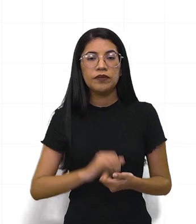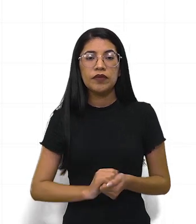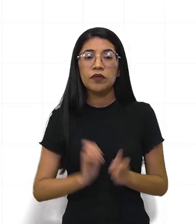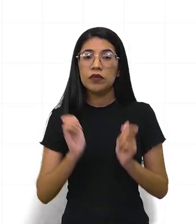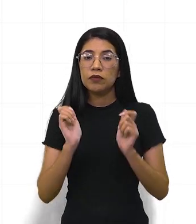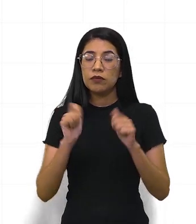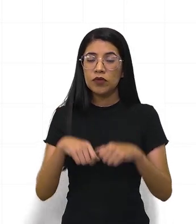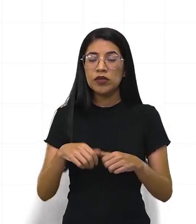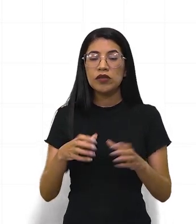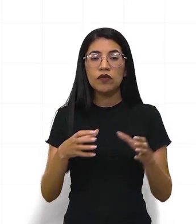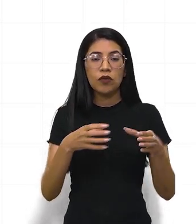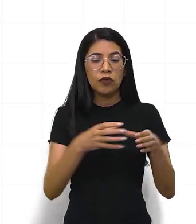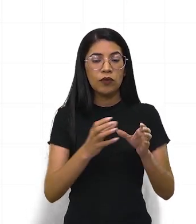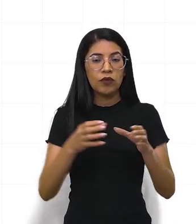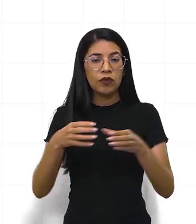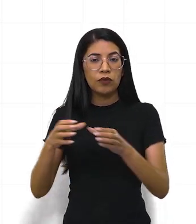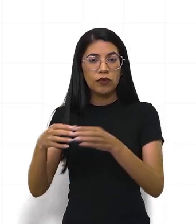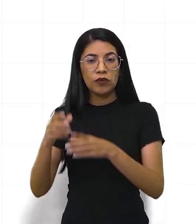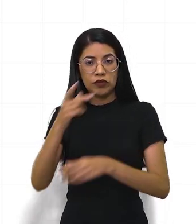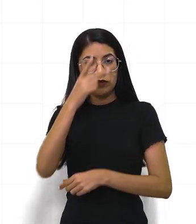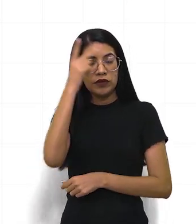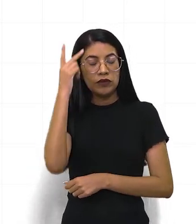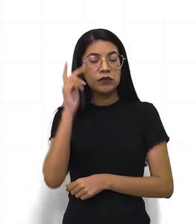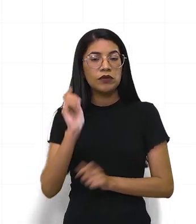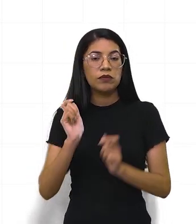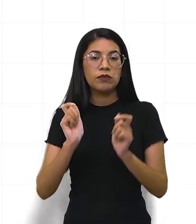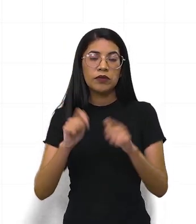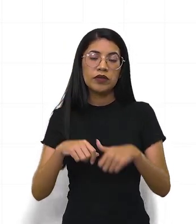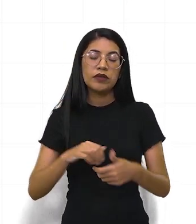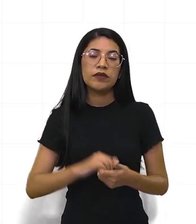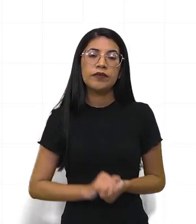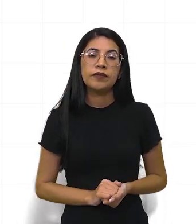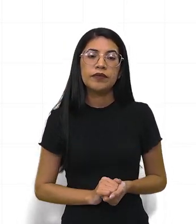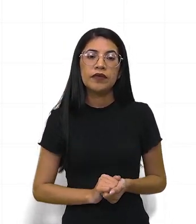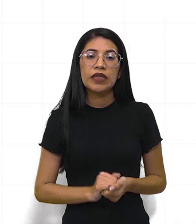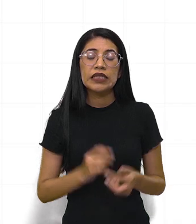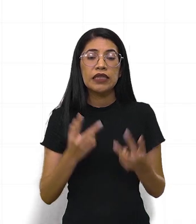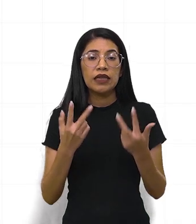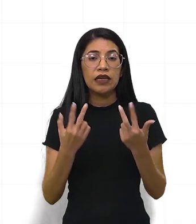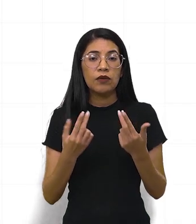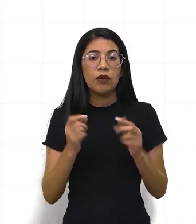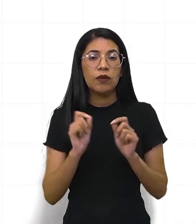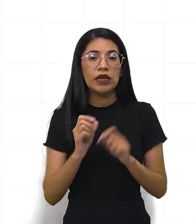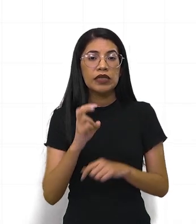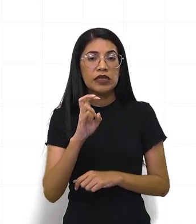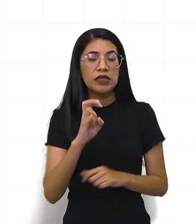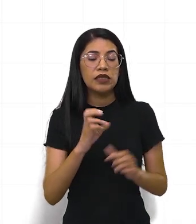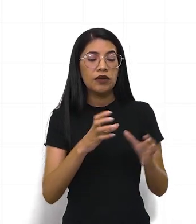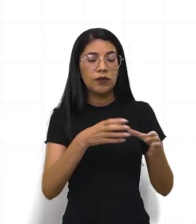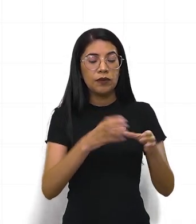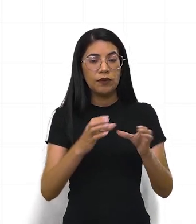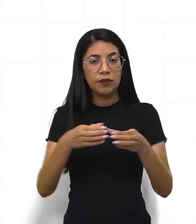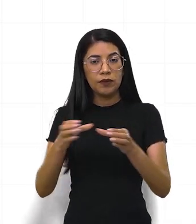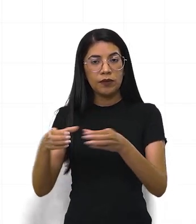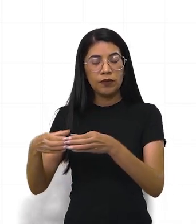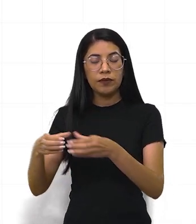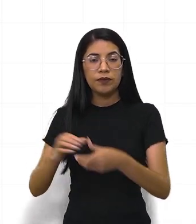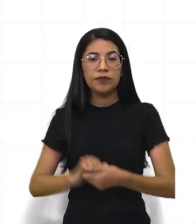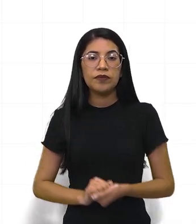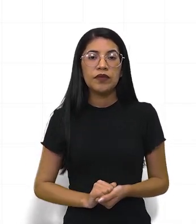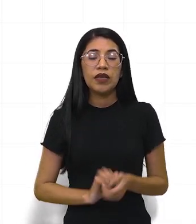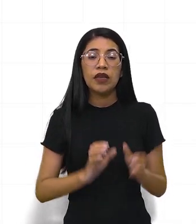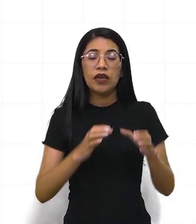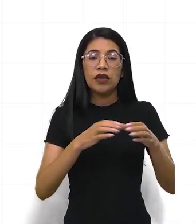então, de 12 pessoas com essas 60? É. Vai dar exatamente 5 grupos. E em grupos de